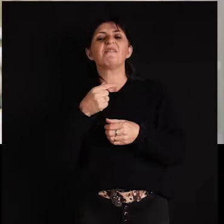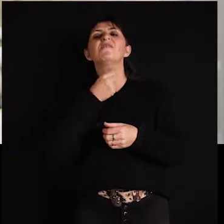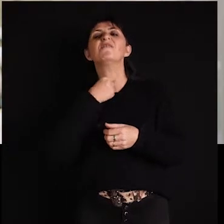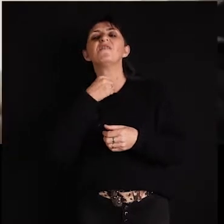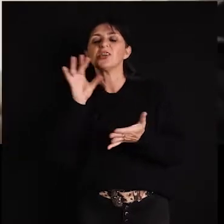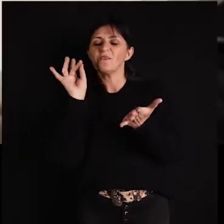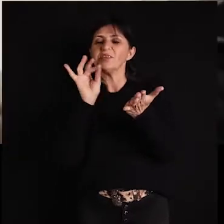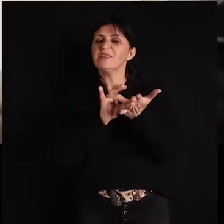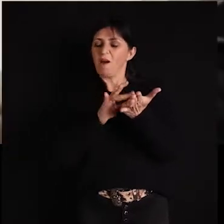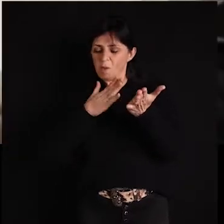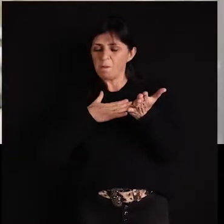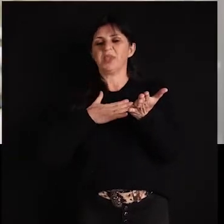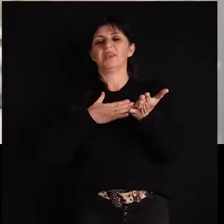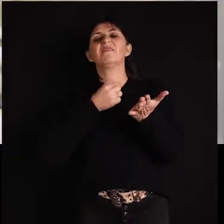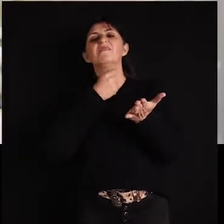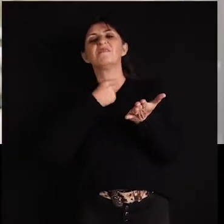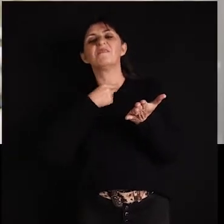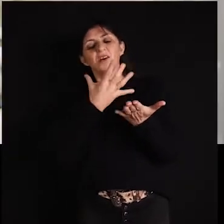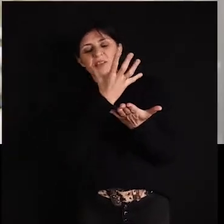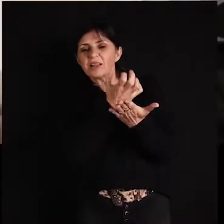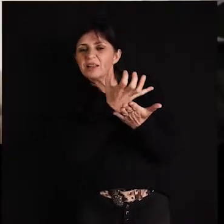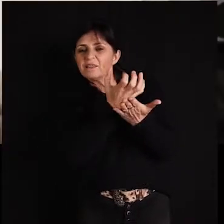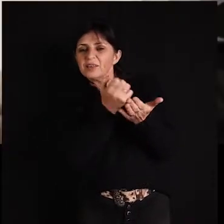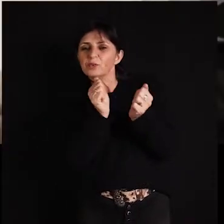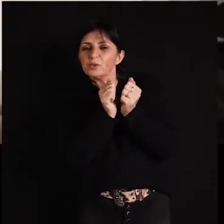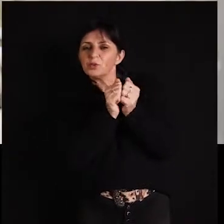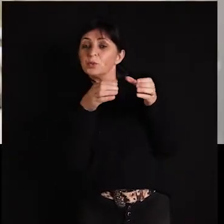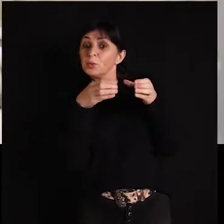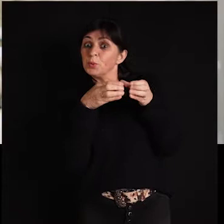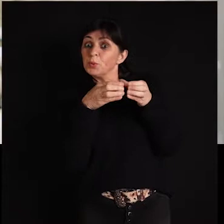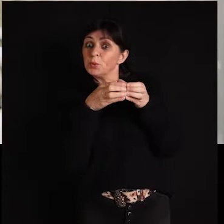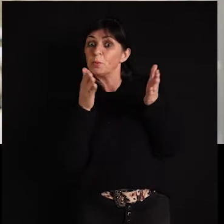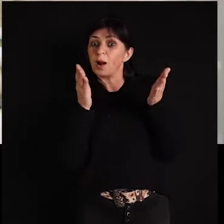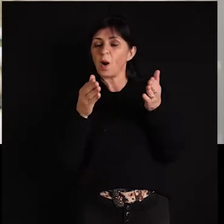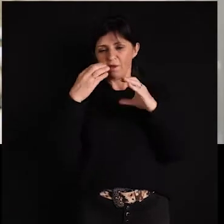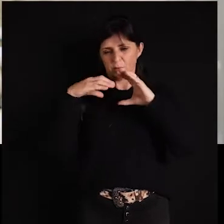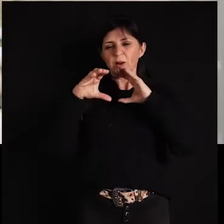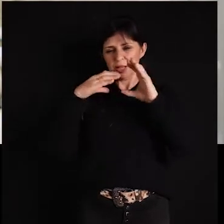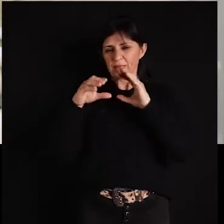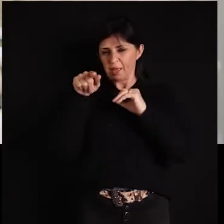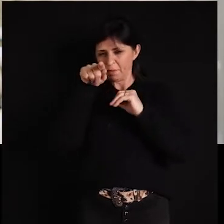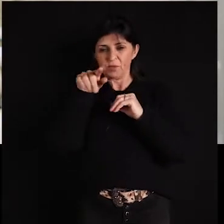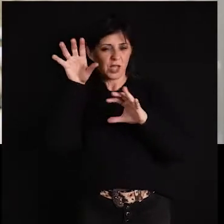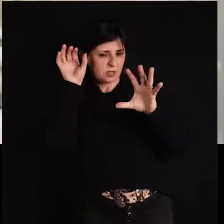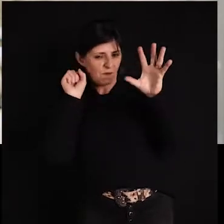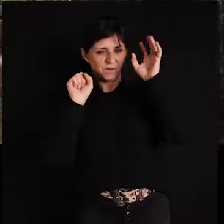que gravou, que é a minha voz, e a gravação dos Monarcas. Nós podemos fazer, então, um pedaço dessa música para vocês